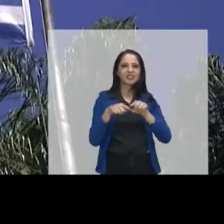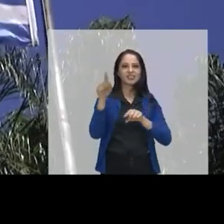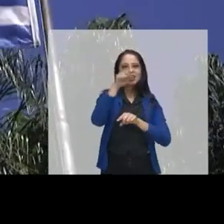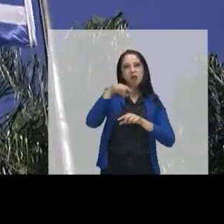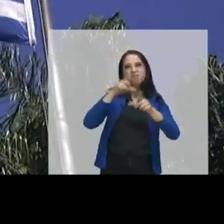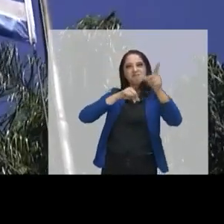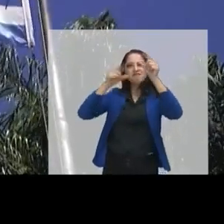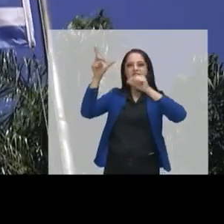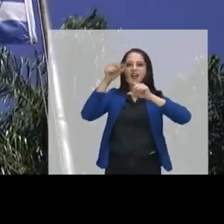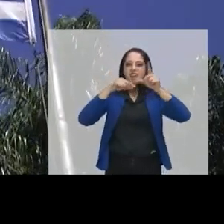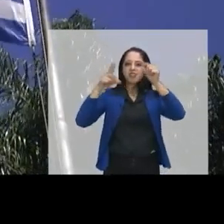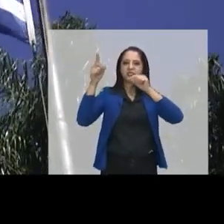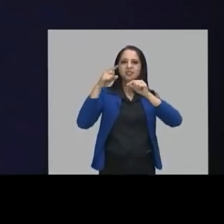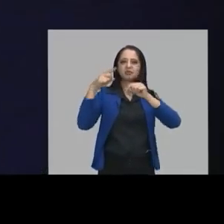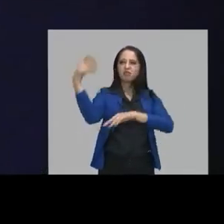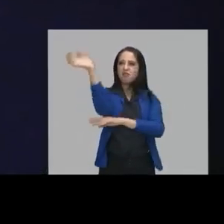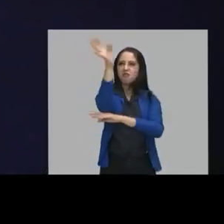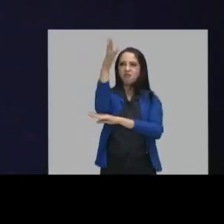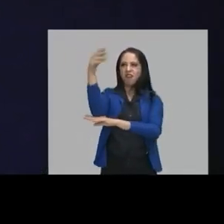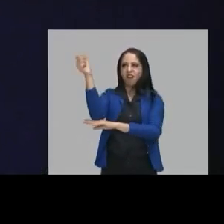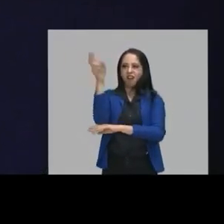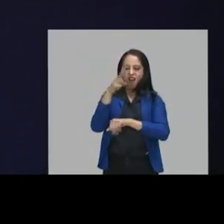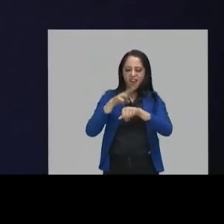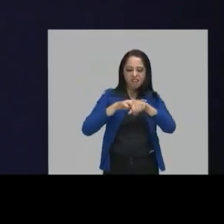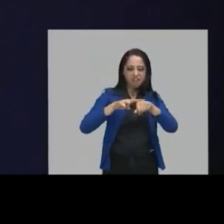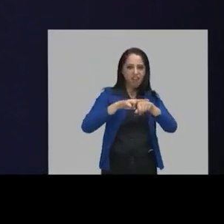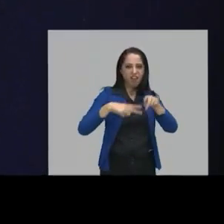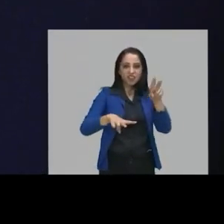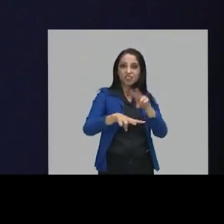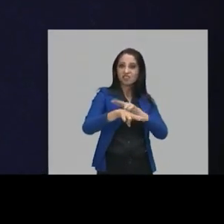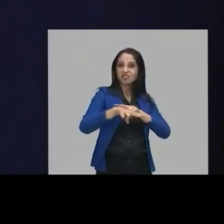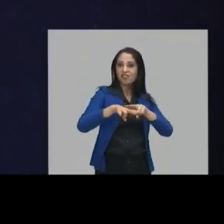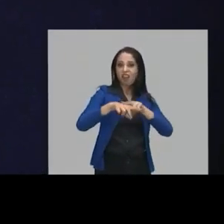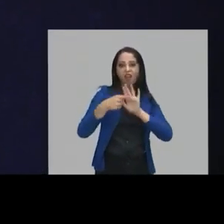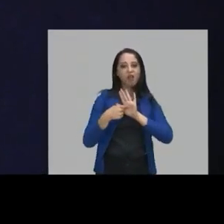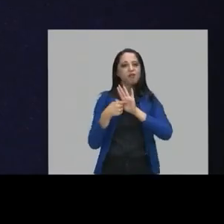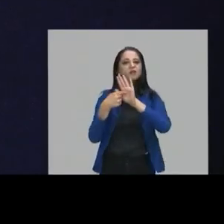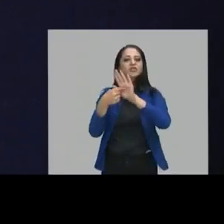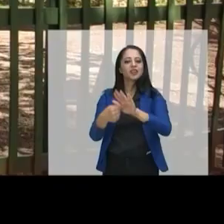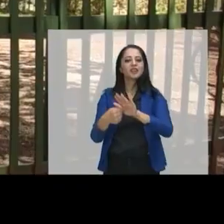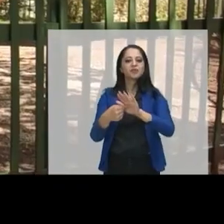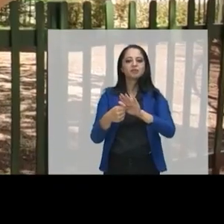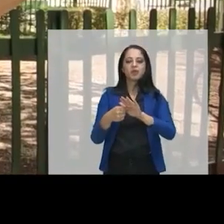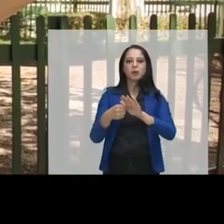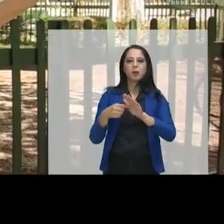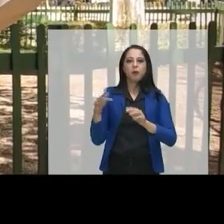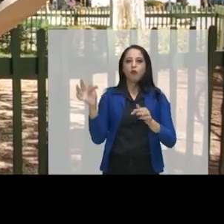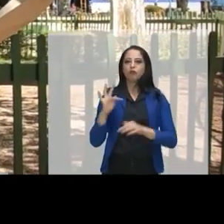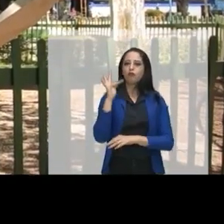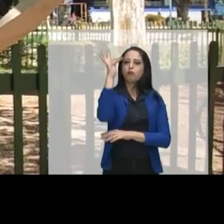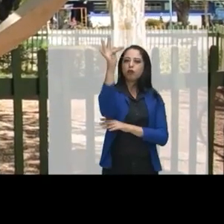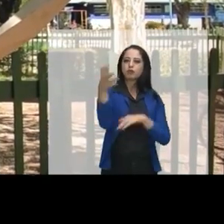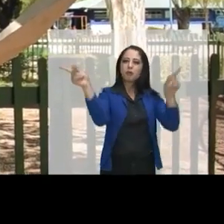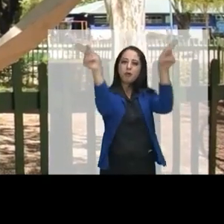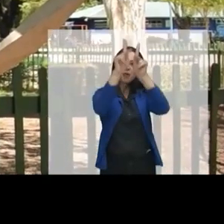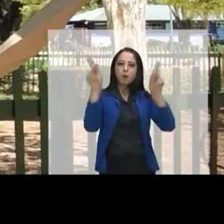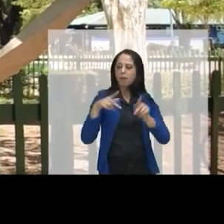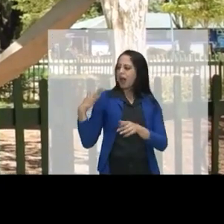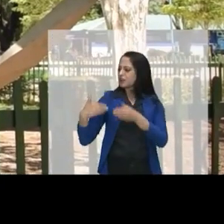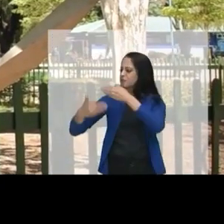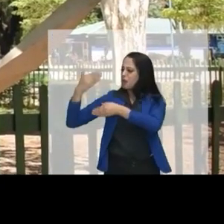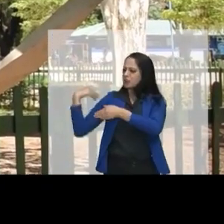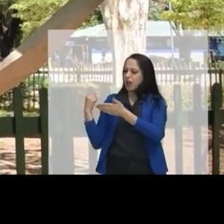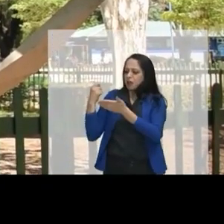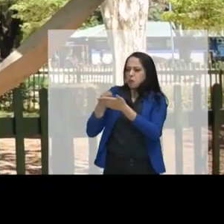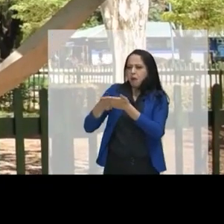ventas estrelado V Vent e louro dessa flâmula paz no futuro e glória